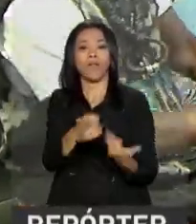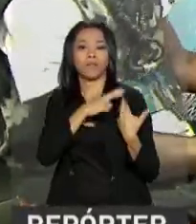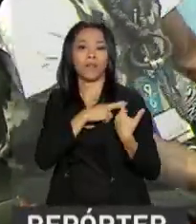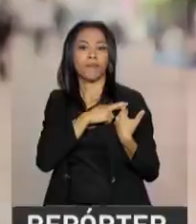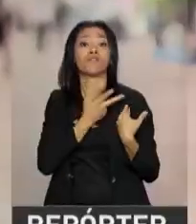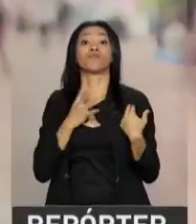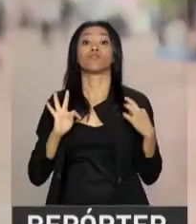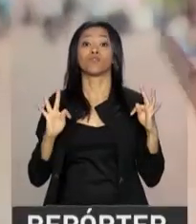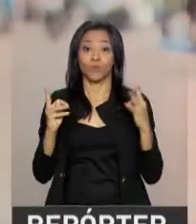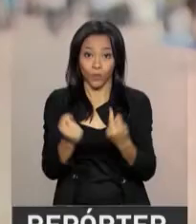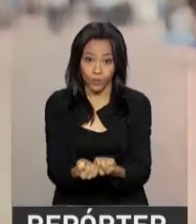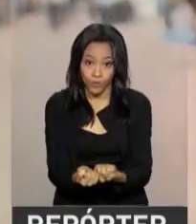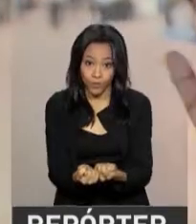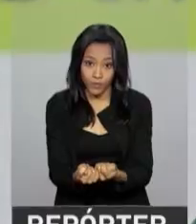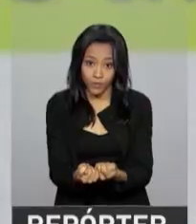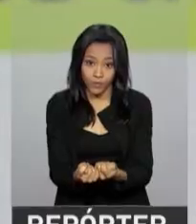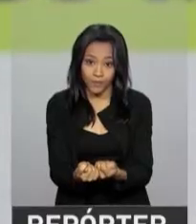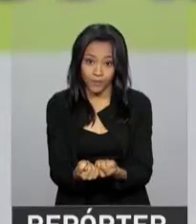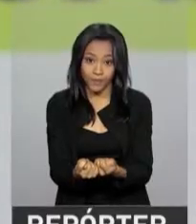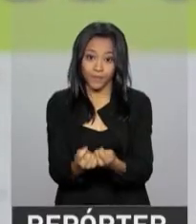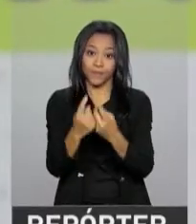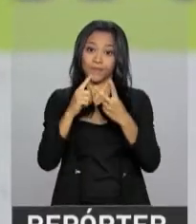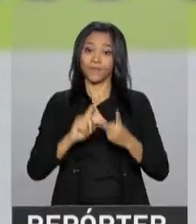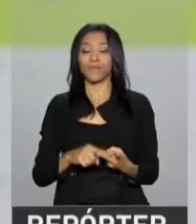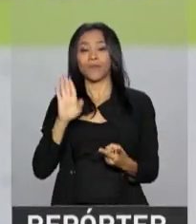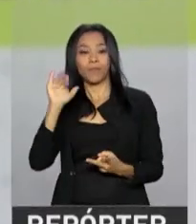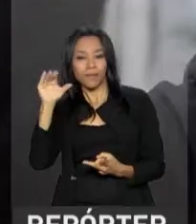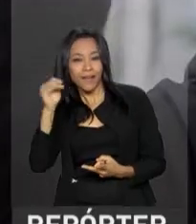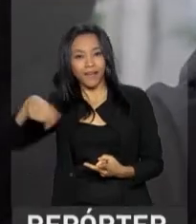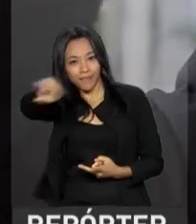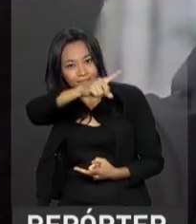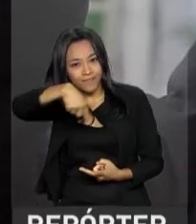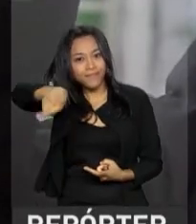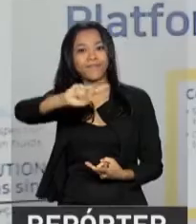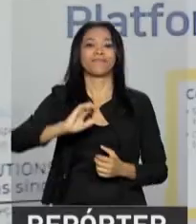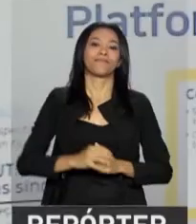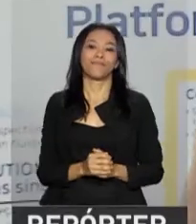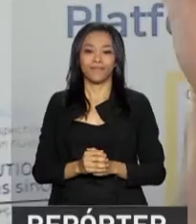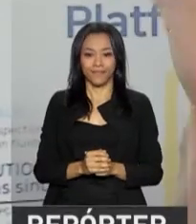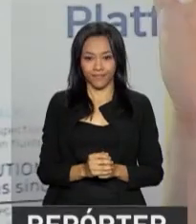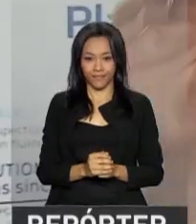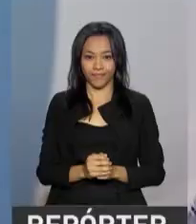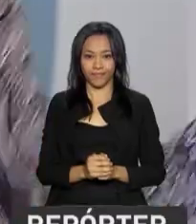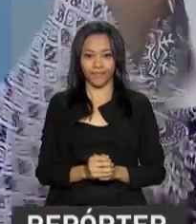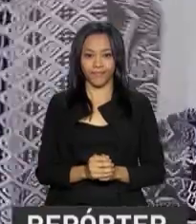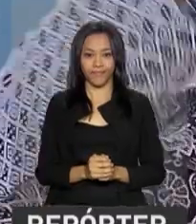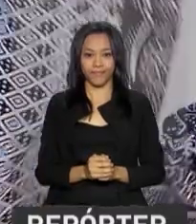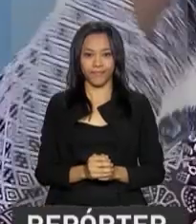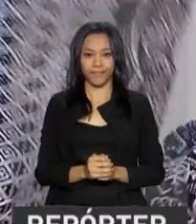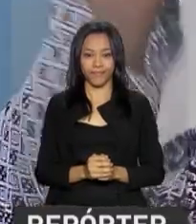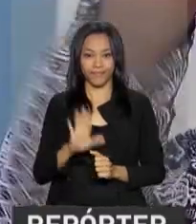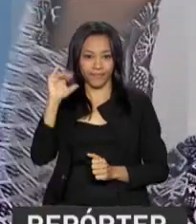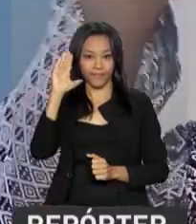todos. Ma'assalama. Shalom, shalom, leitraot. Dovidenham. Mutu anyong. Tchau,